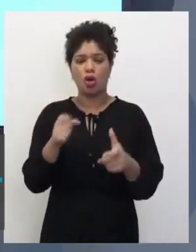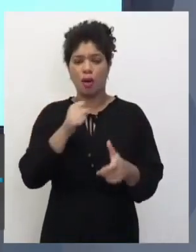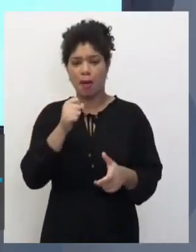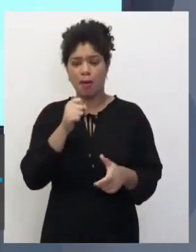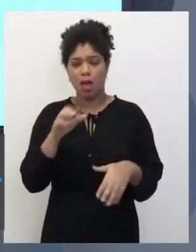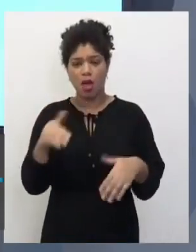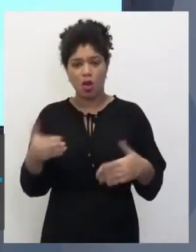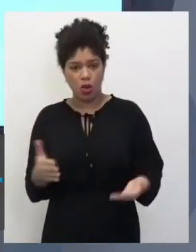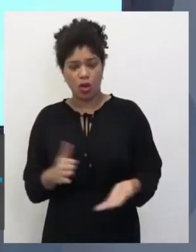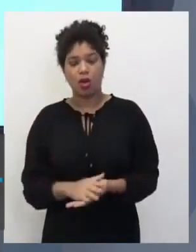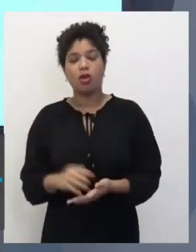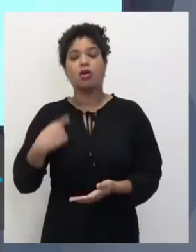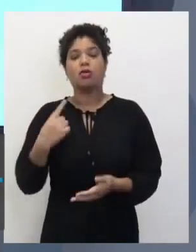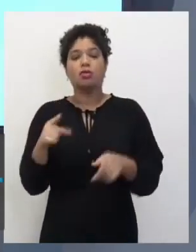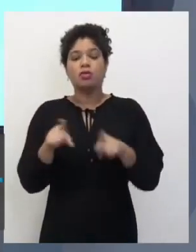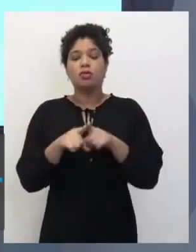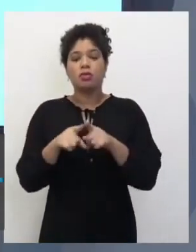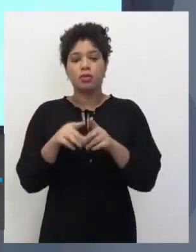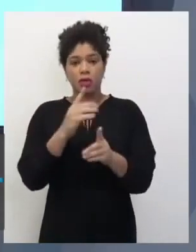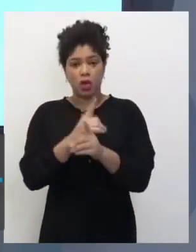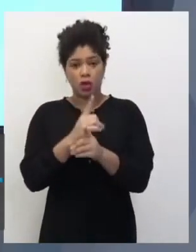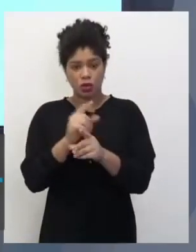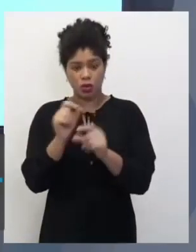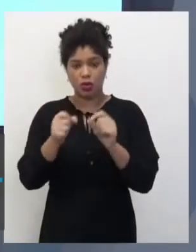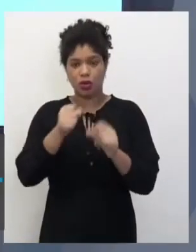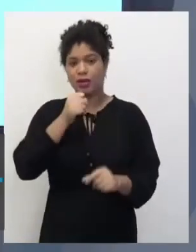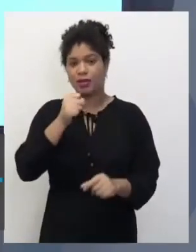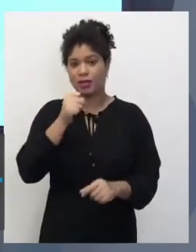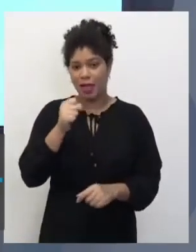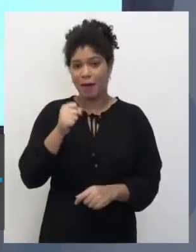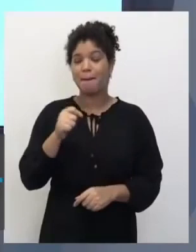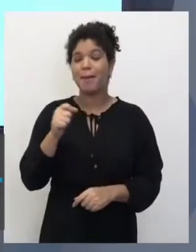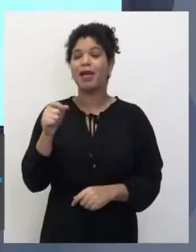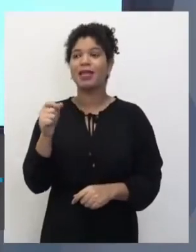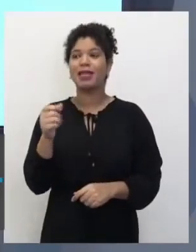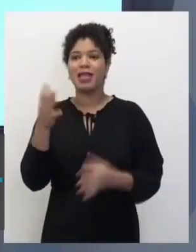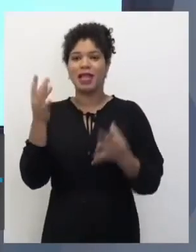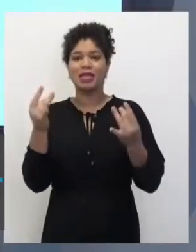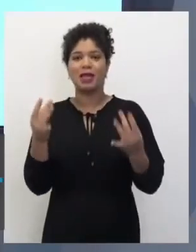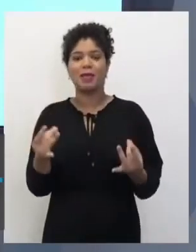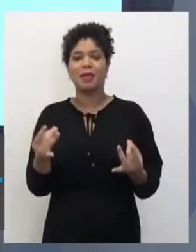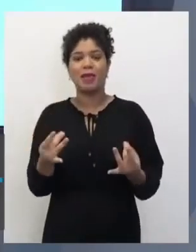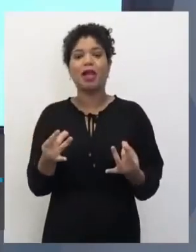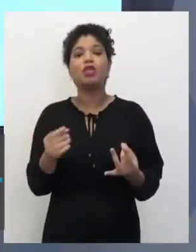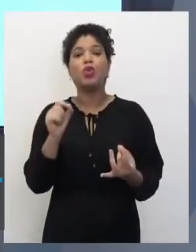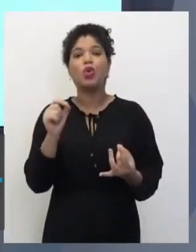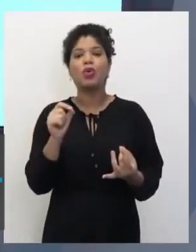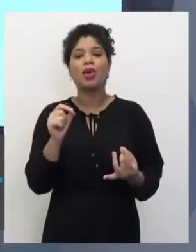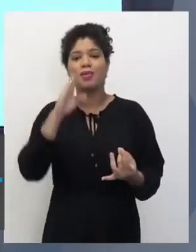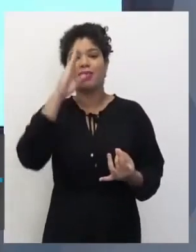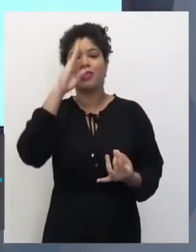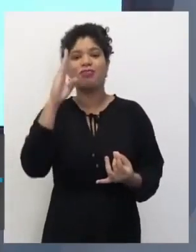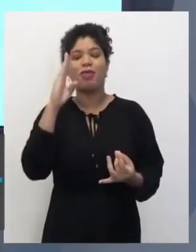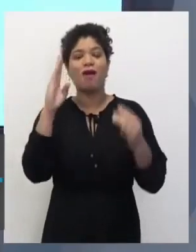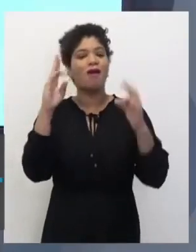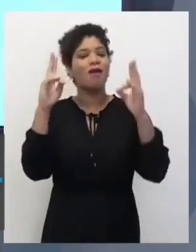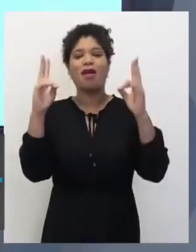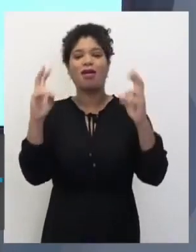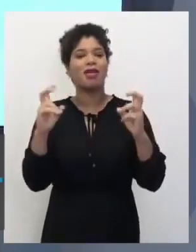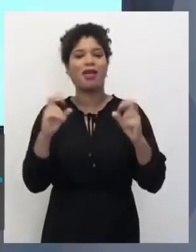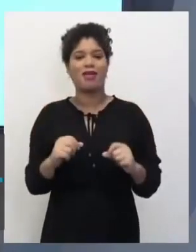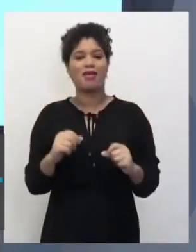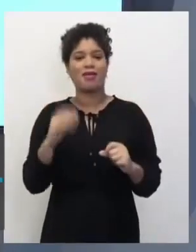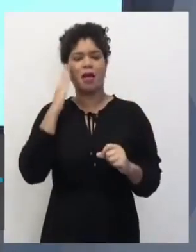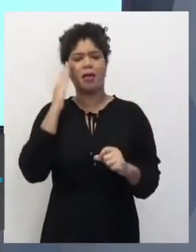importante destacar que numa entrevista, ela também ali menciona uma temática. Qual é o assunto principal? Sobre o que as